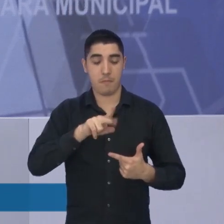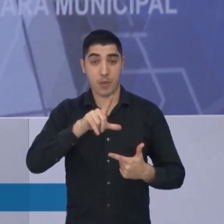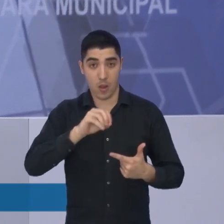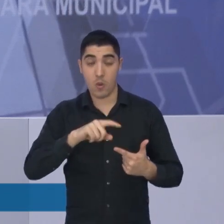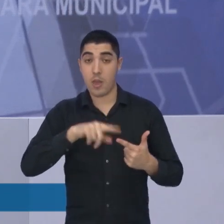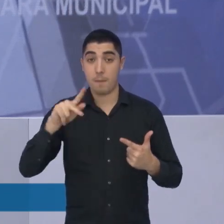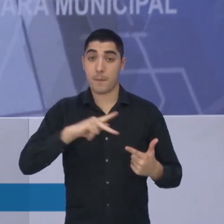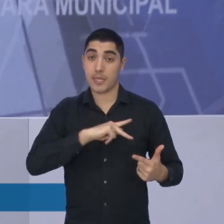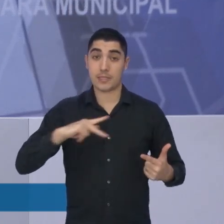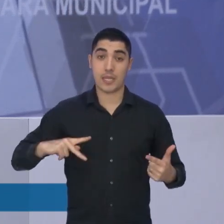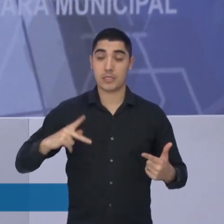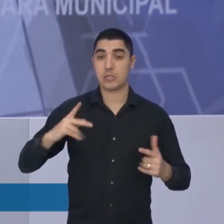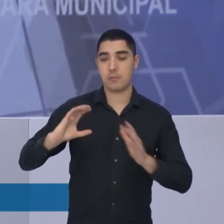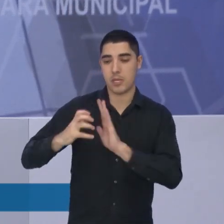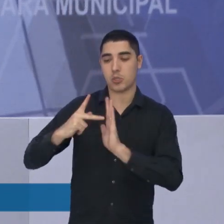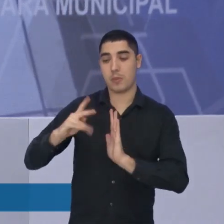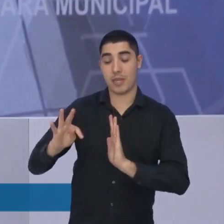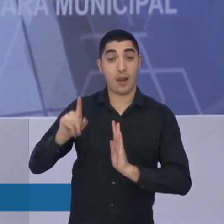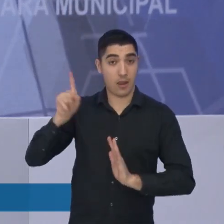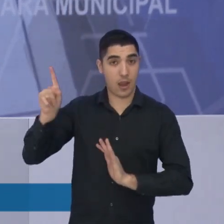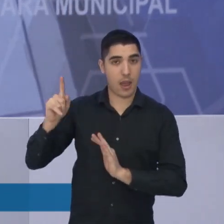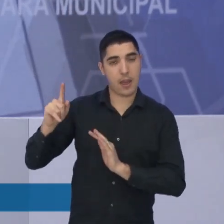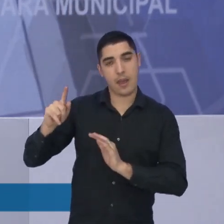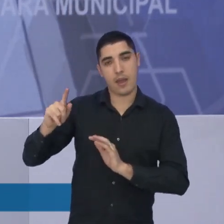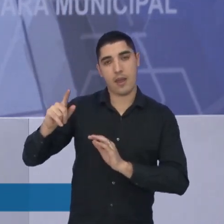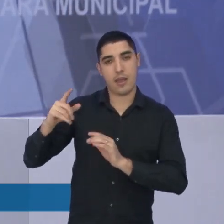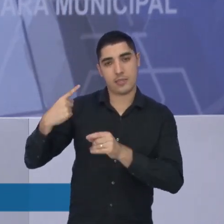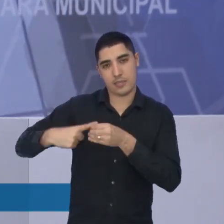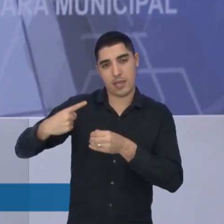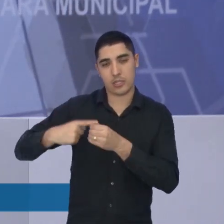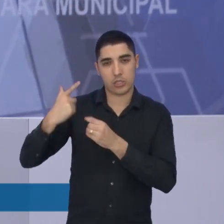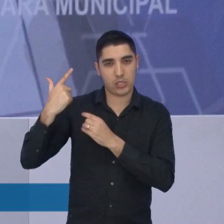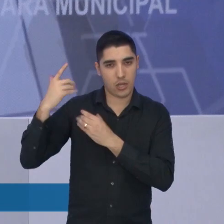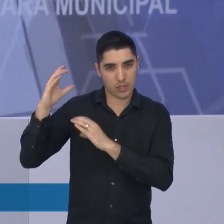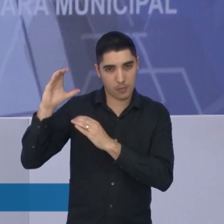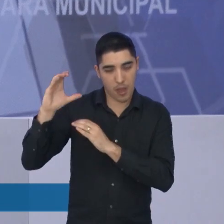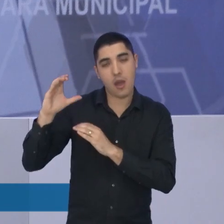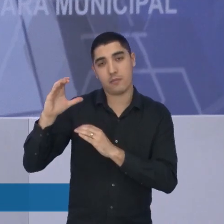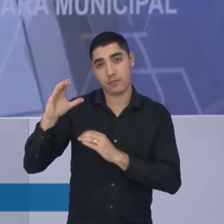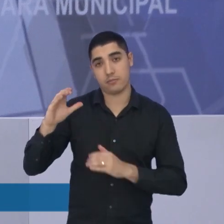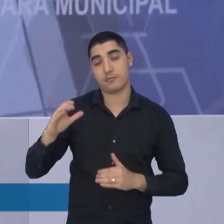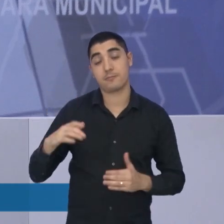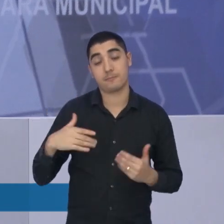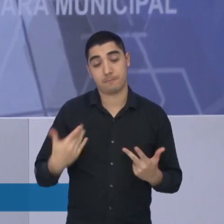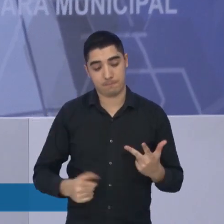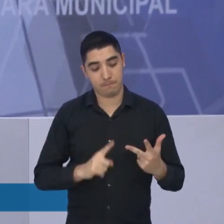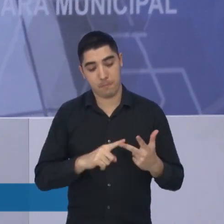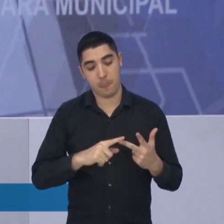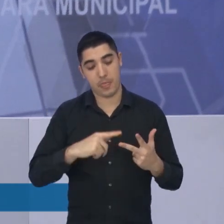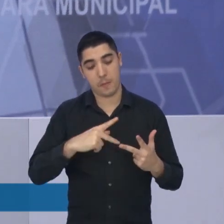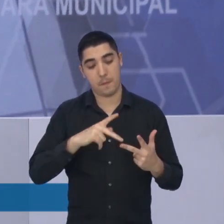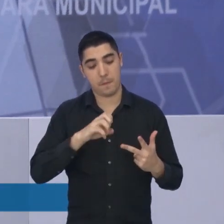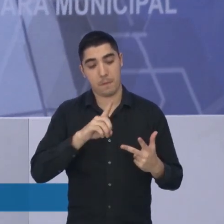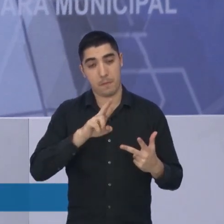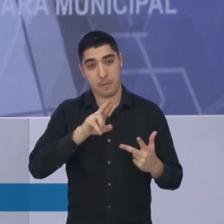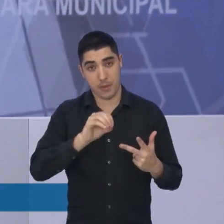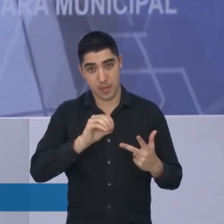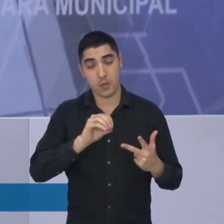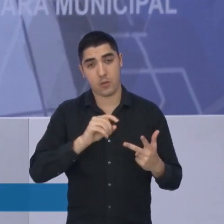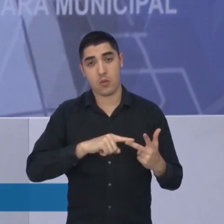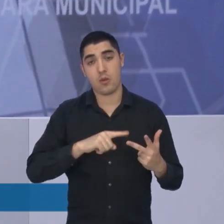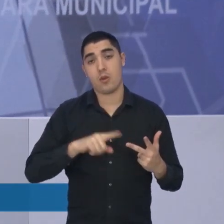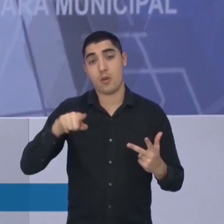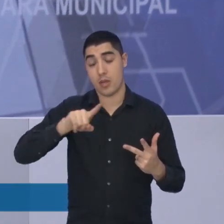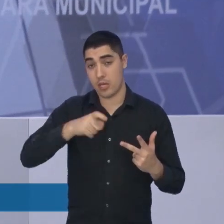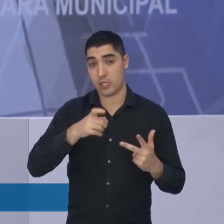de Caçapava, foi ex-prefeito da cidade também, secretário de Saúde aqui em São José. O Pedro Cândido, né, que é ex-diretor